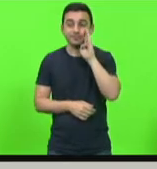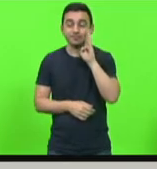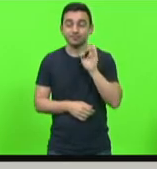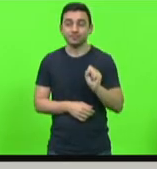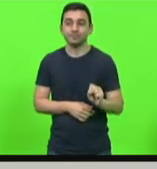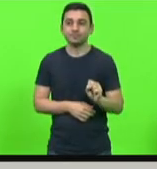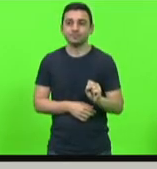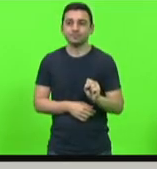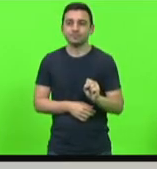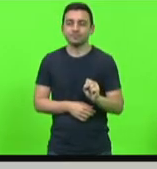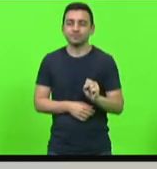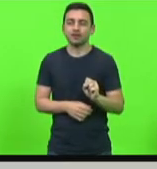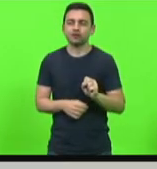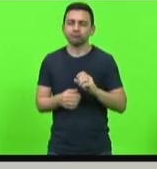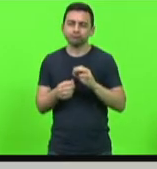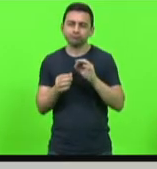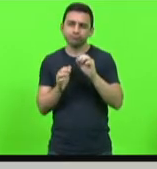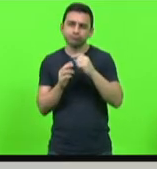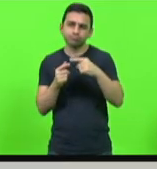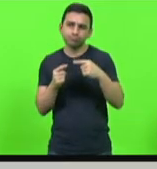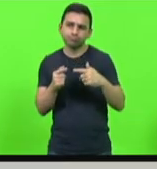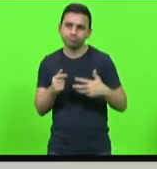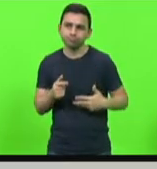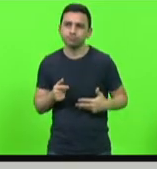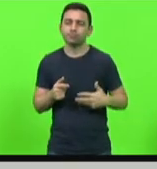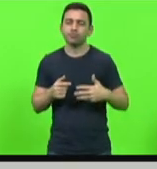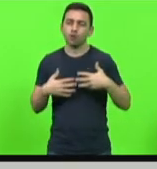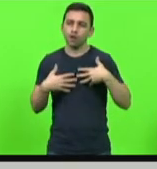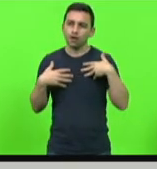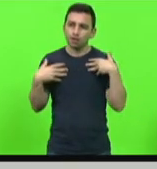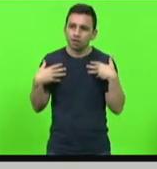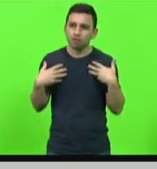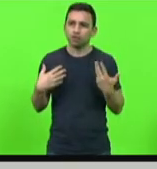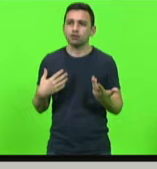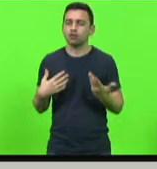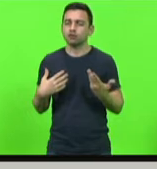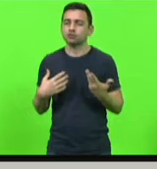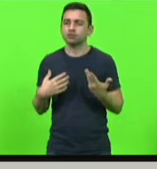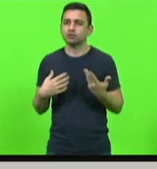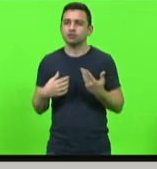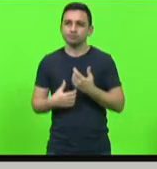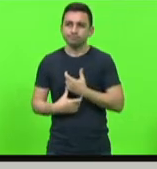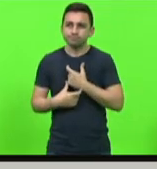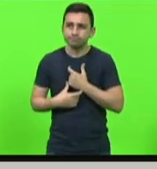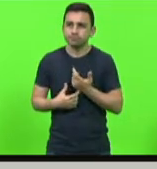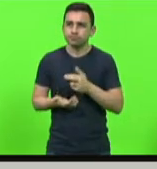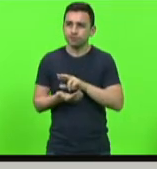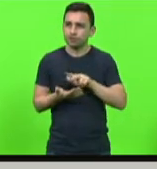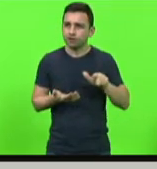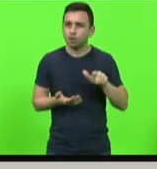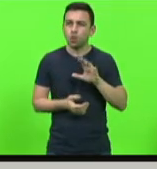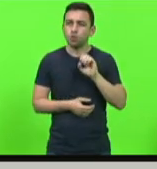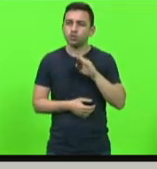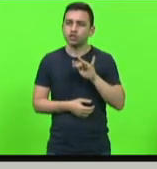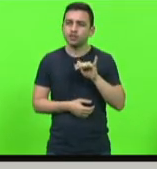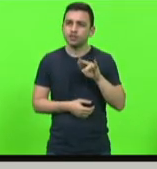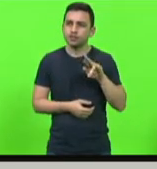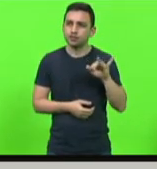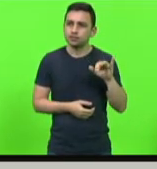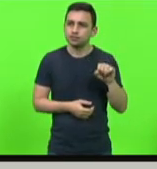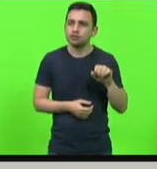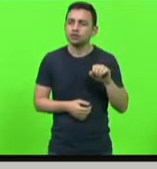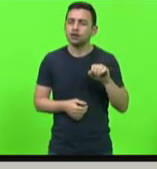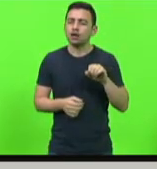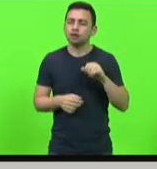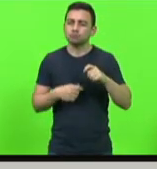define critérios para concessão de honrarias, comendas, condecorações e homenagens congêneres no âmbito da administração